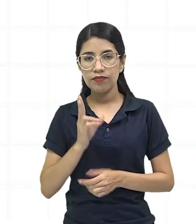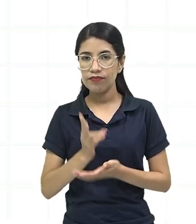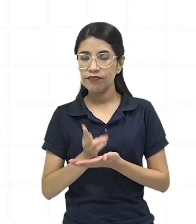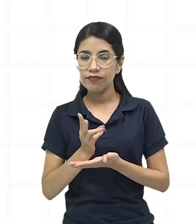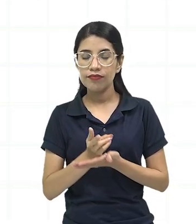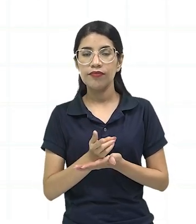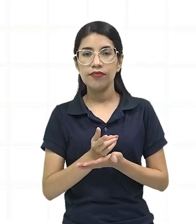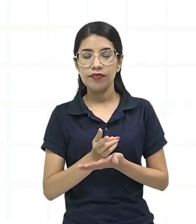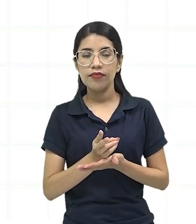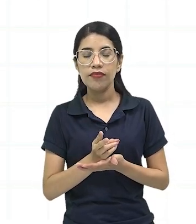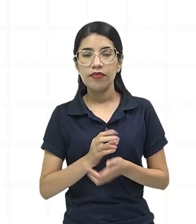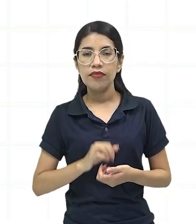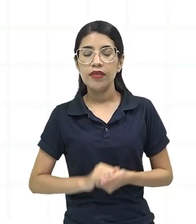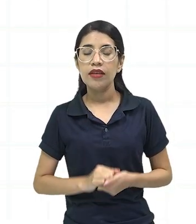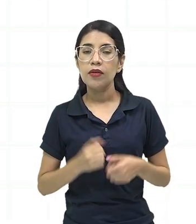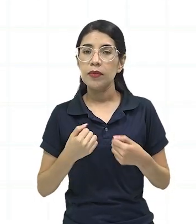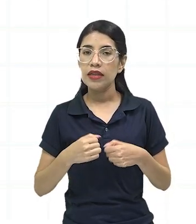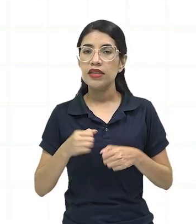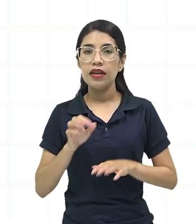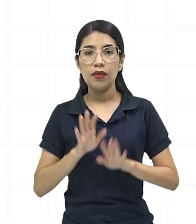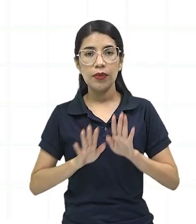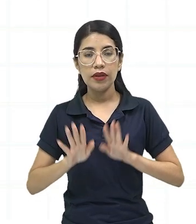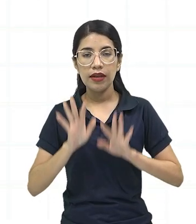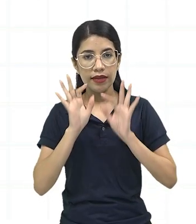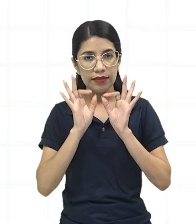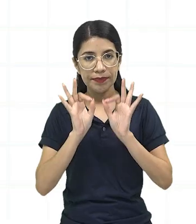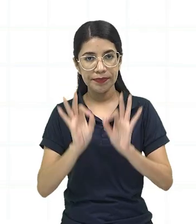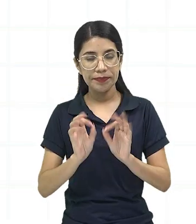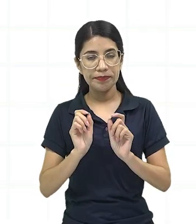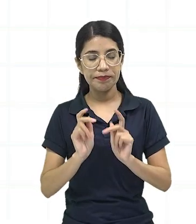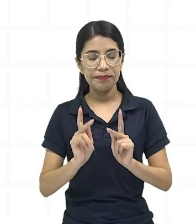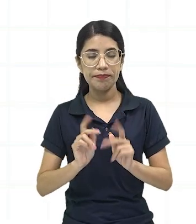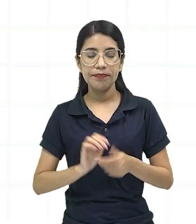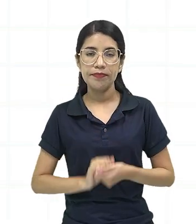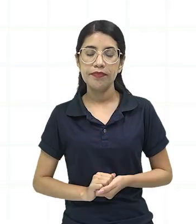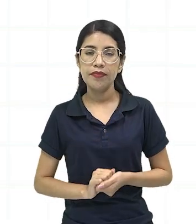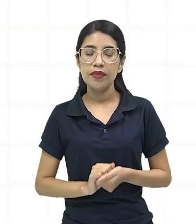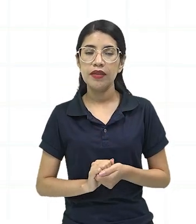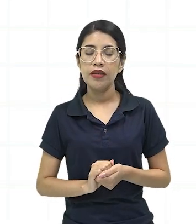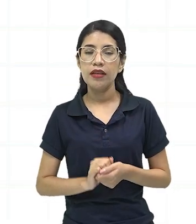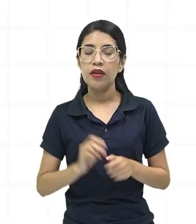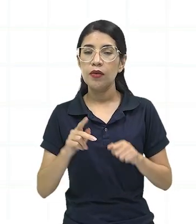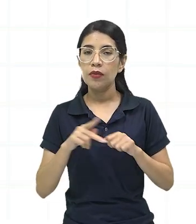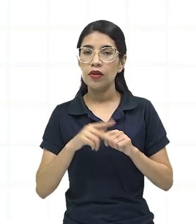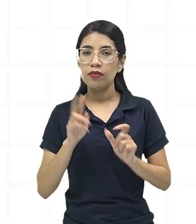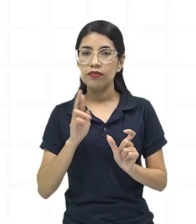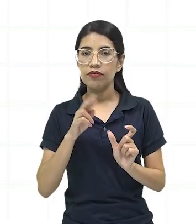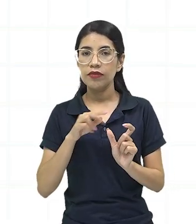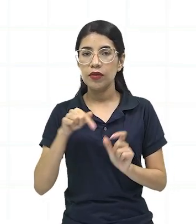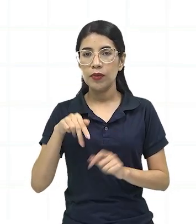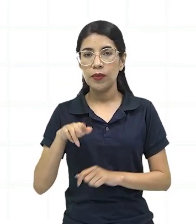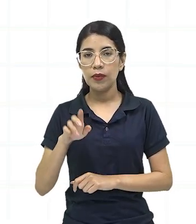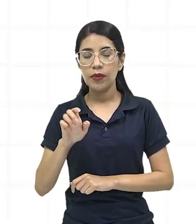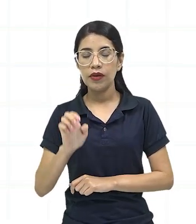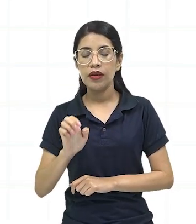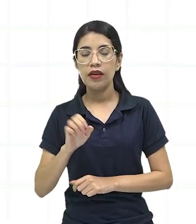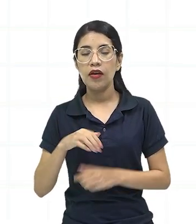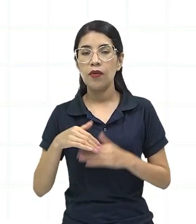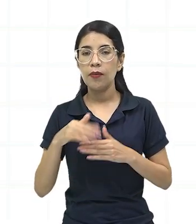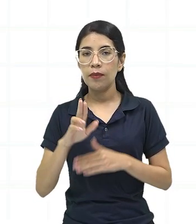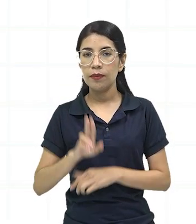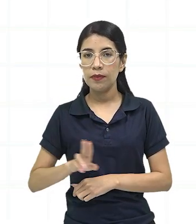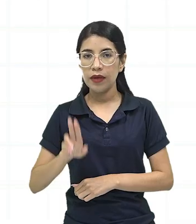frequência, né? Então a gente tem que tomar cuidado, vamos prestar atenção aqui, tá? Pronome relativo que é o pronome relativo